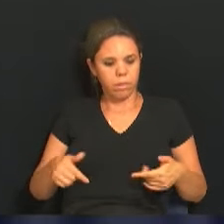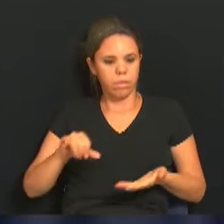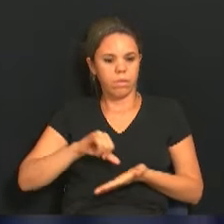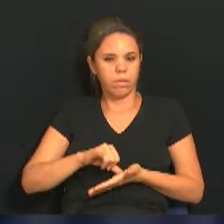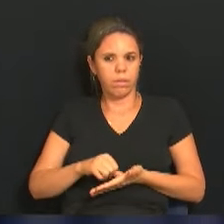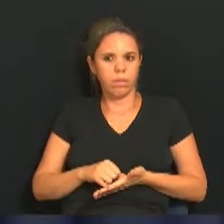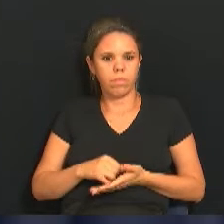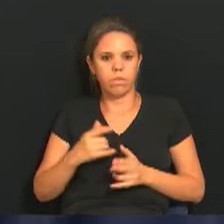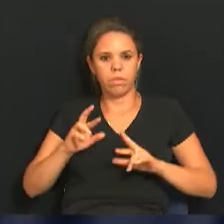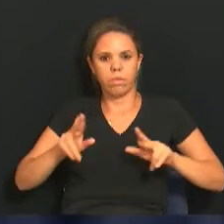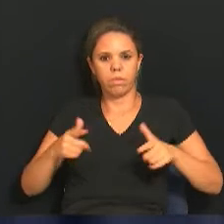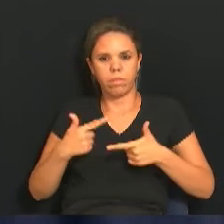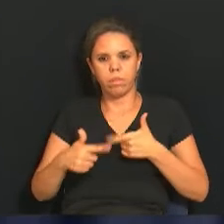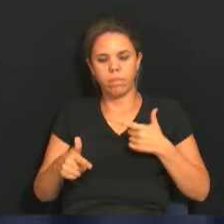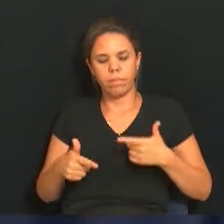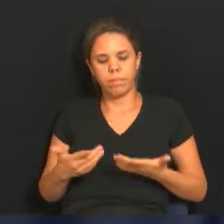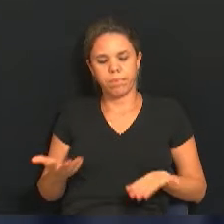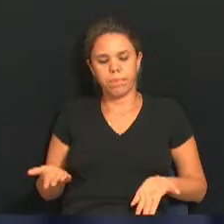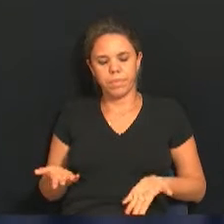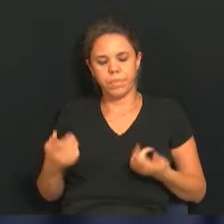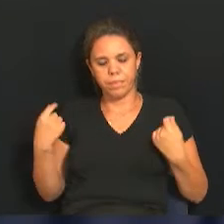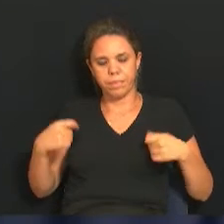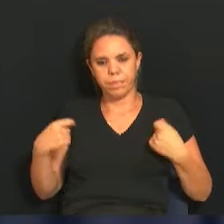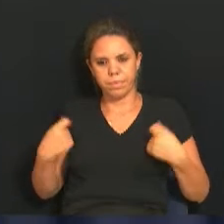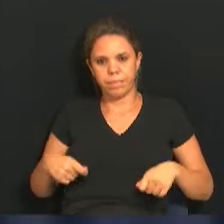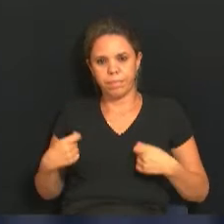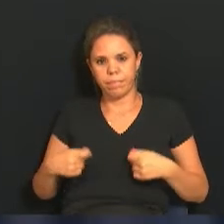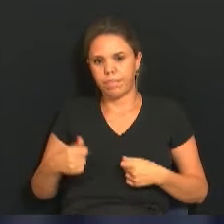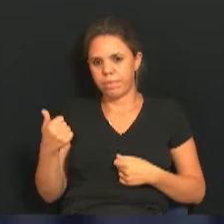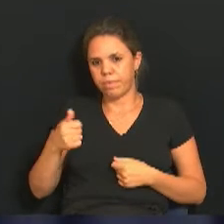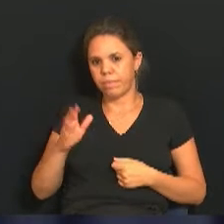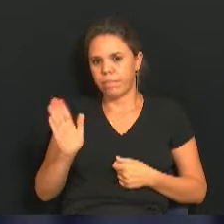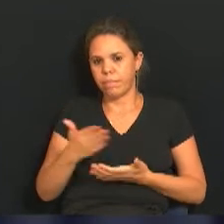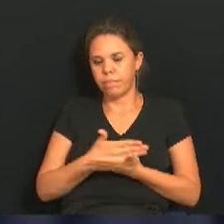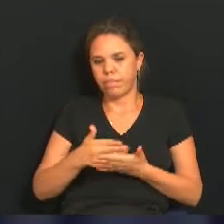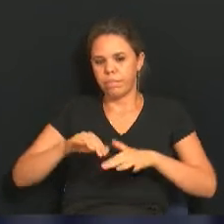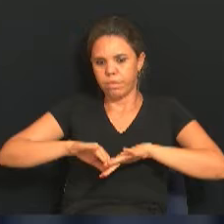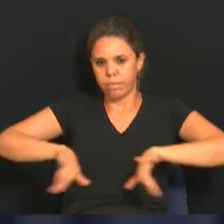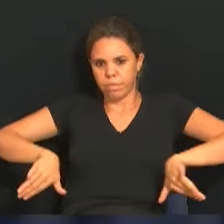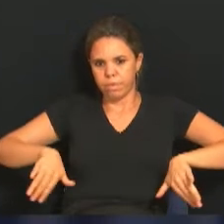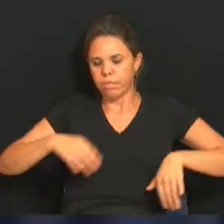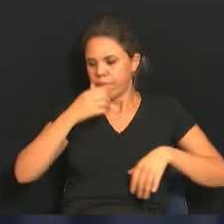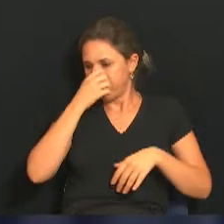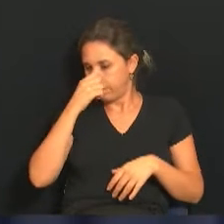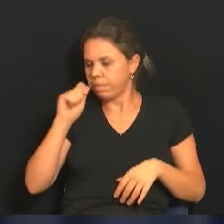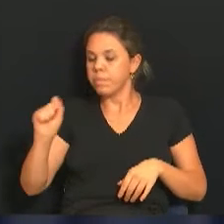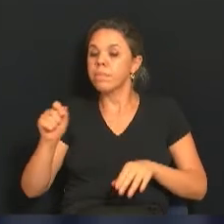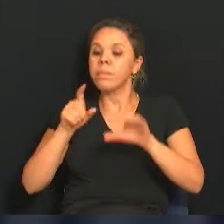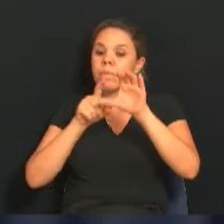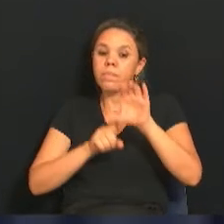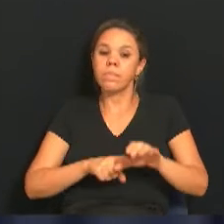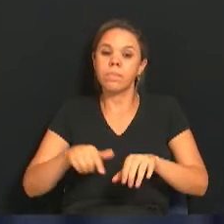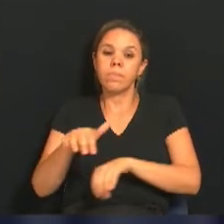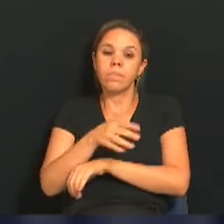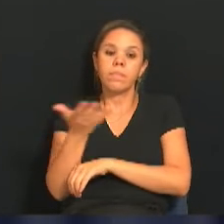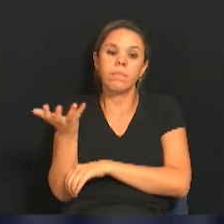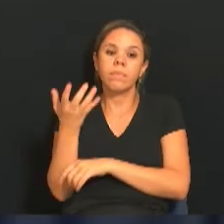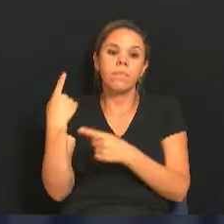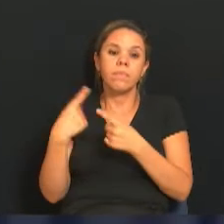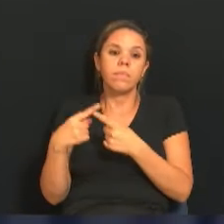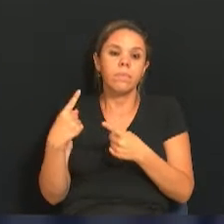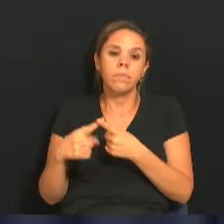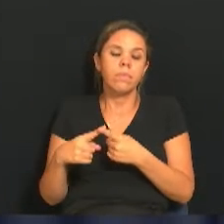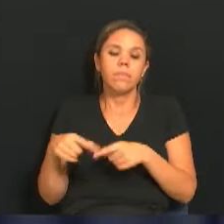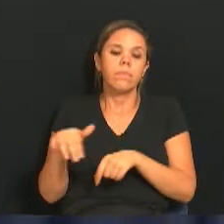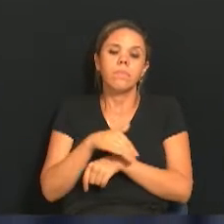outra coisa. Então, a gente precisa, primeiro, já começar a separar isso daí. Quem é que depende da rua? E por que é a rua